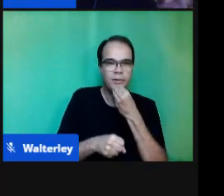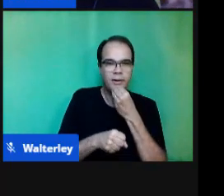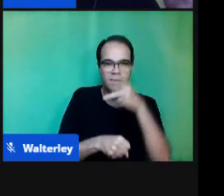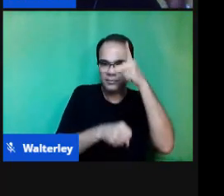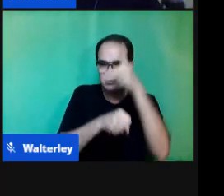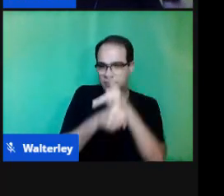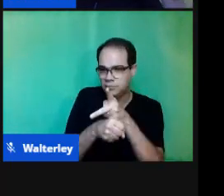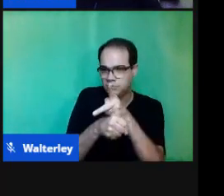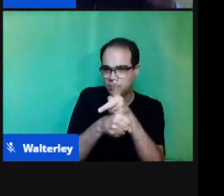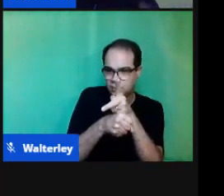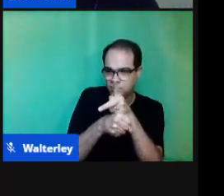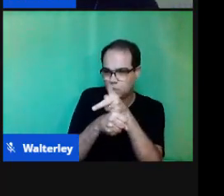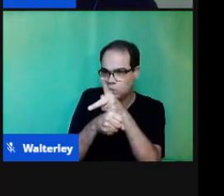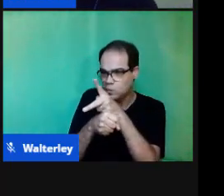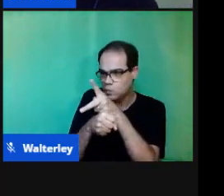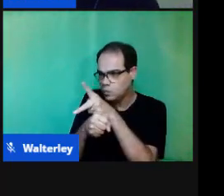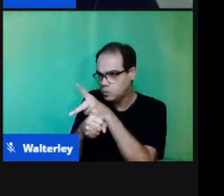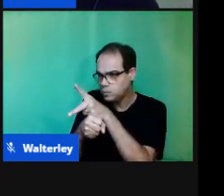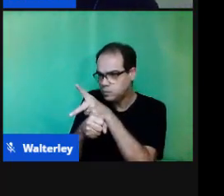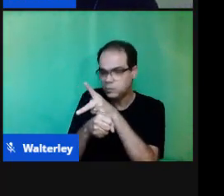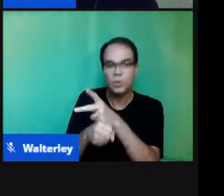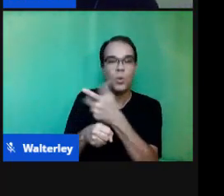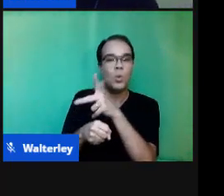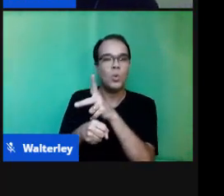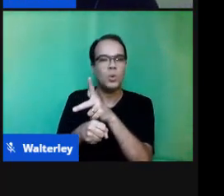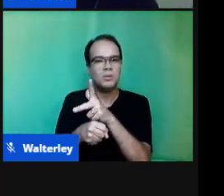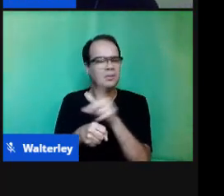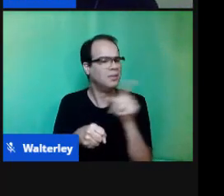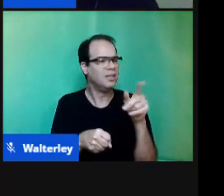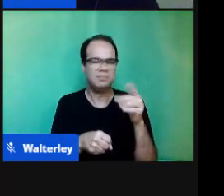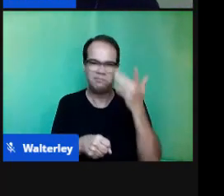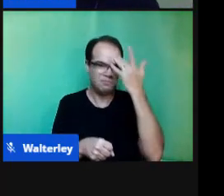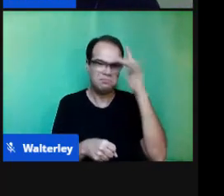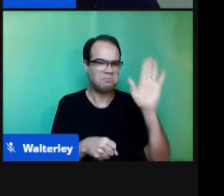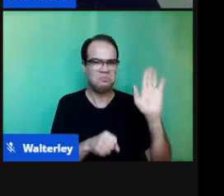autor desconhecido também gravando na noroeste do Brasil.